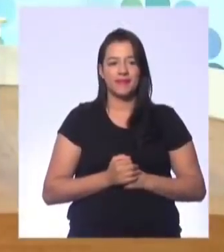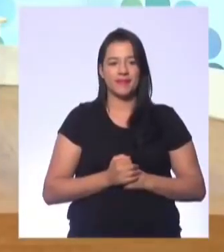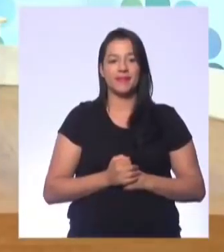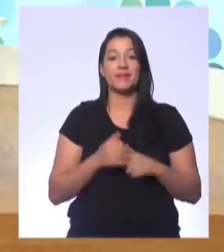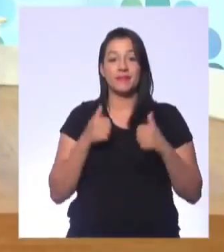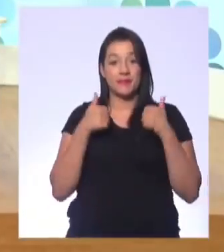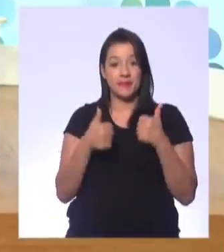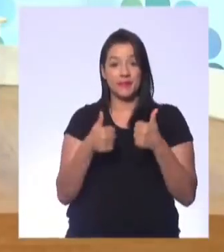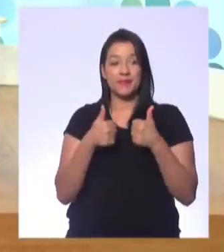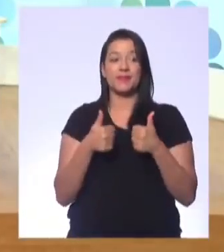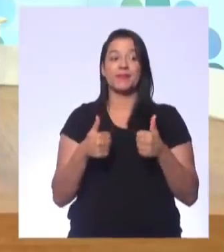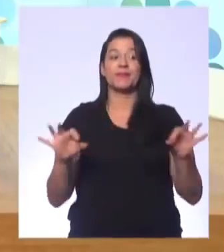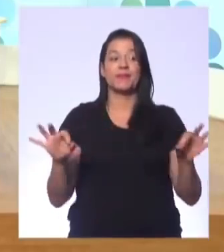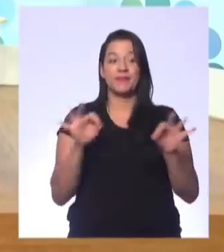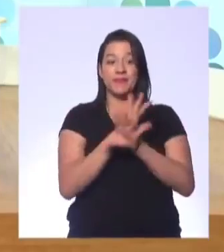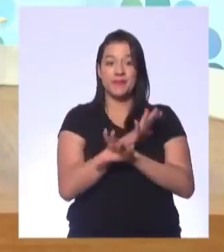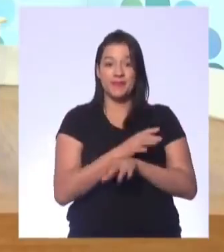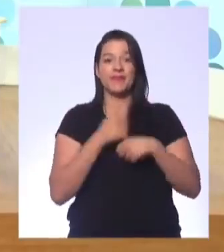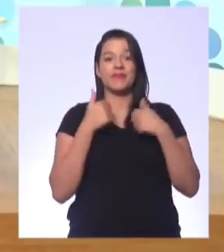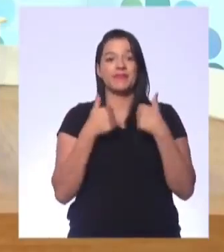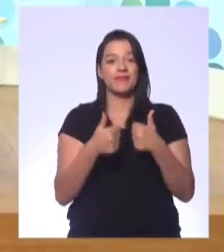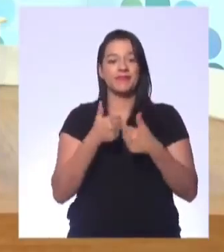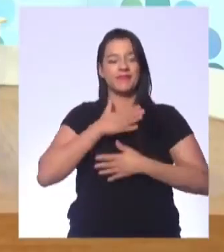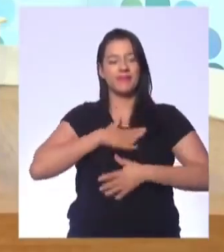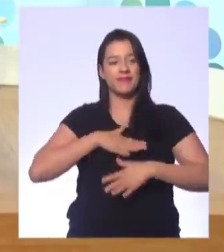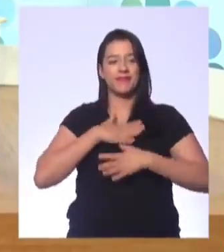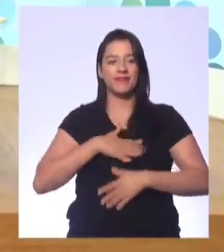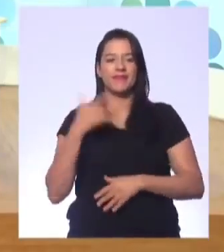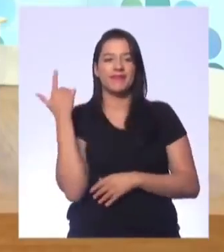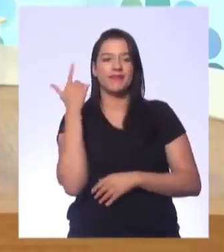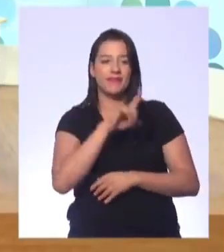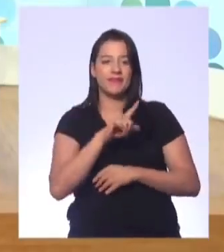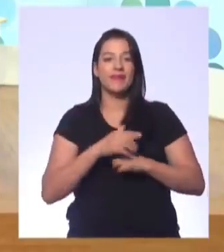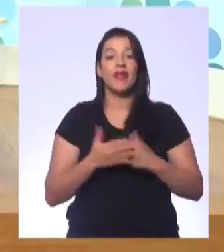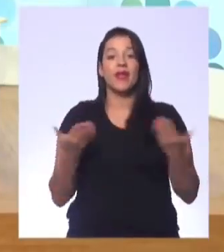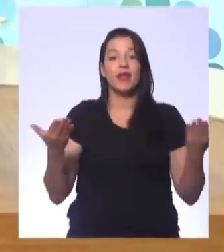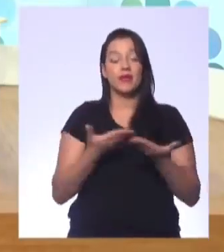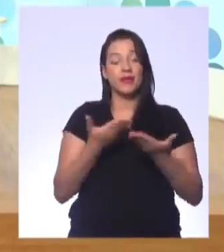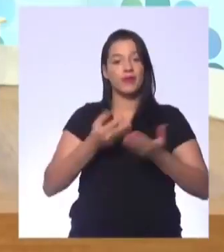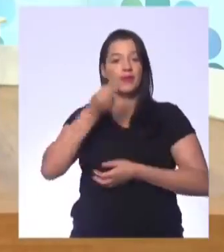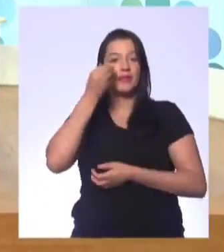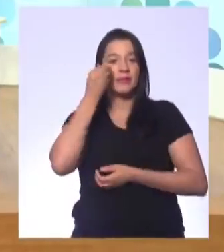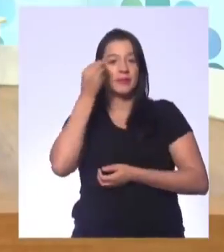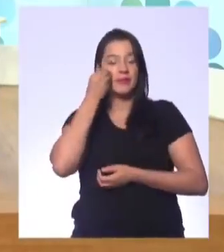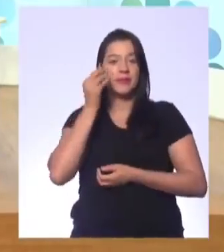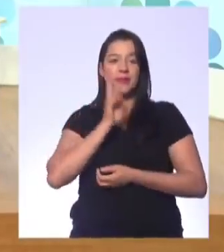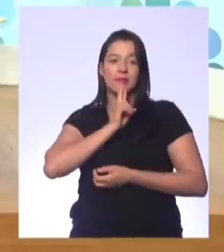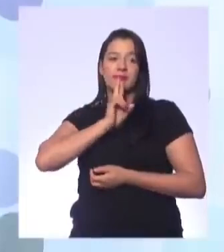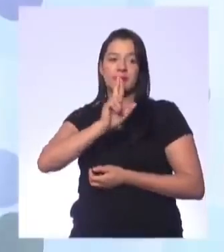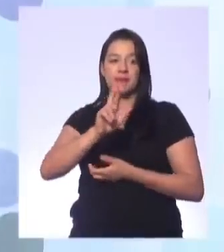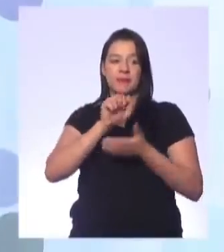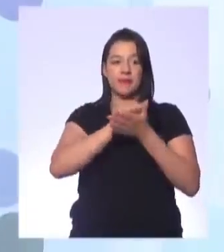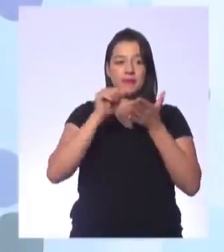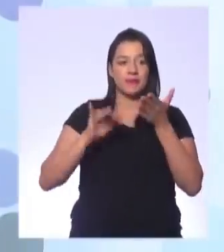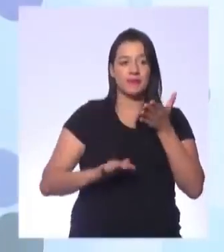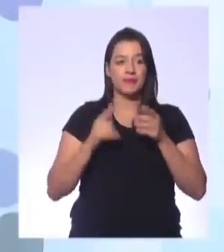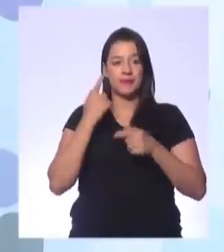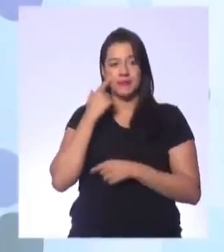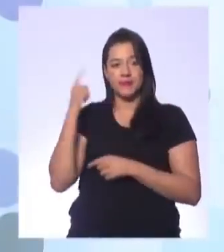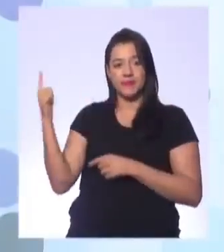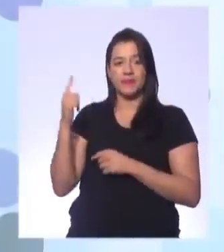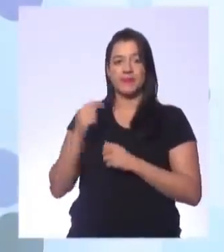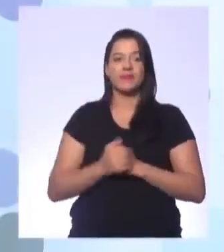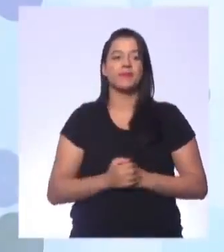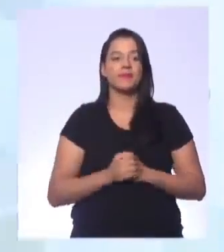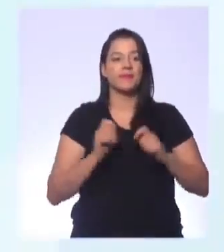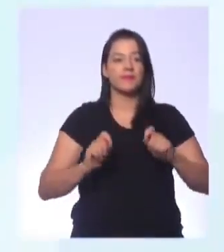já deu certo Deu certo lá então ontem tá agora vamos tentar resolver né então a ideia o vídeo que o diretor